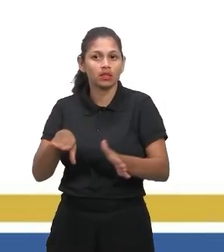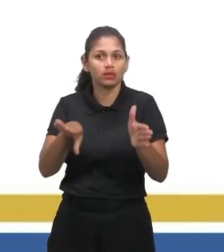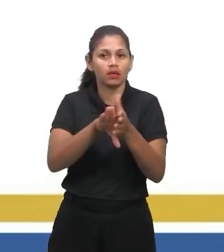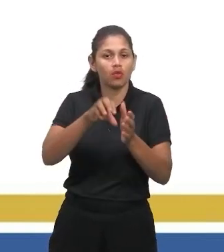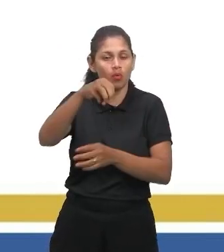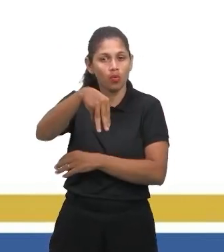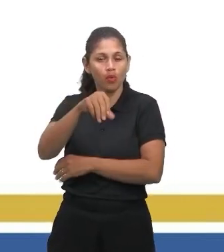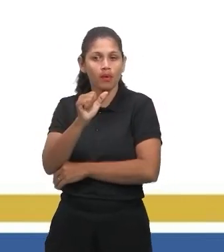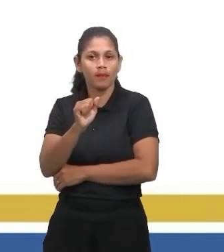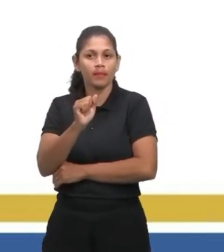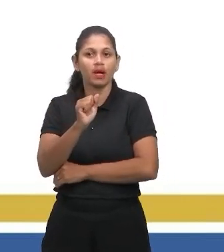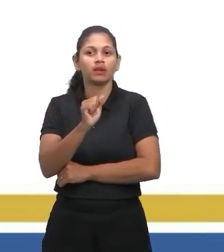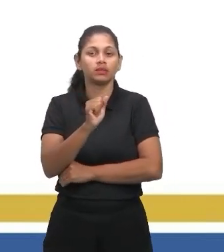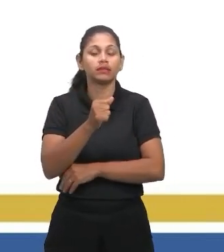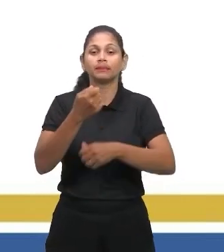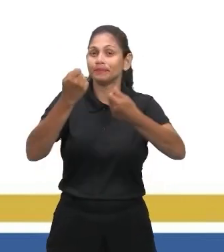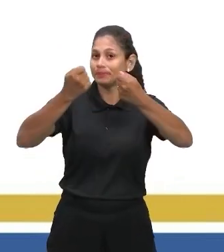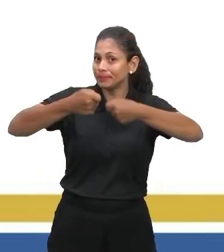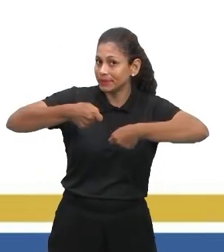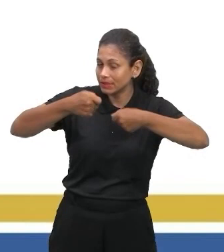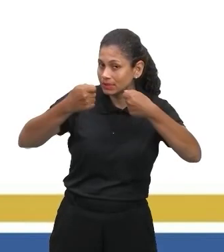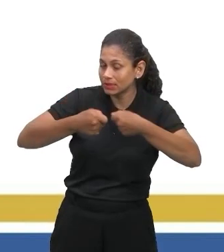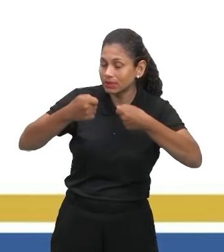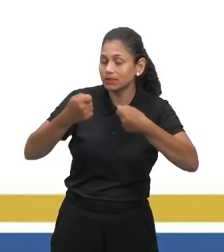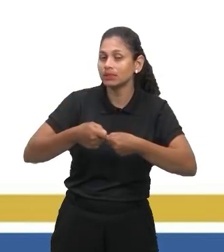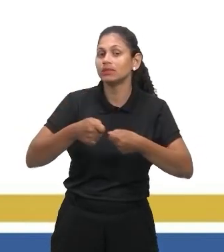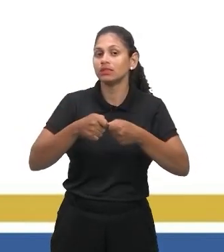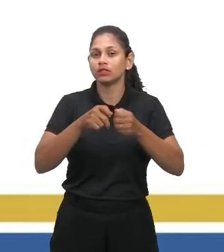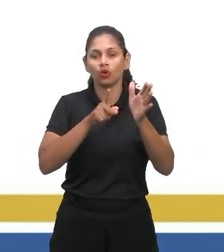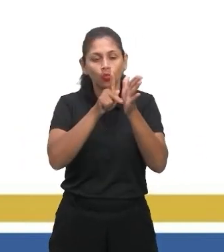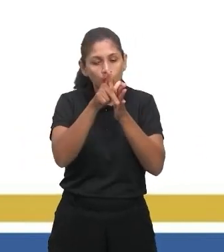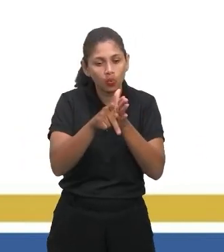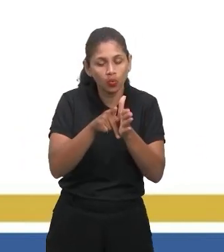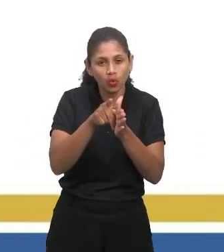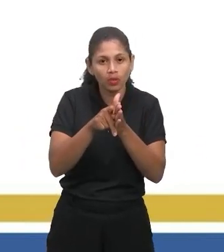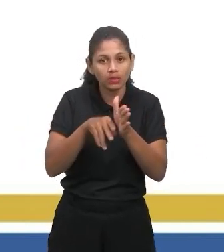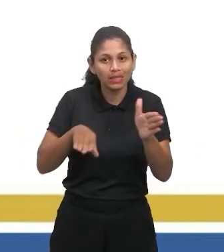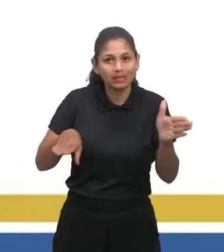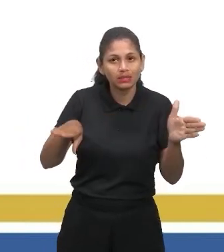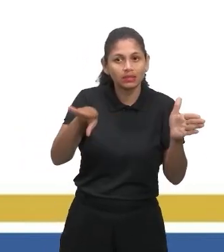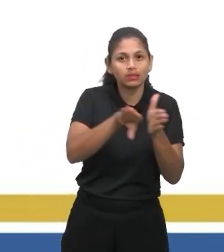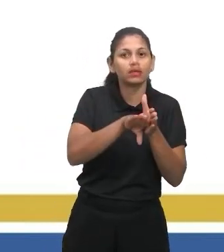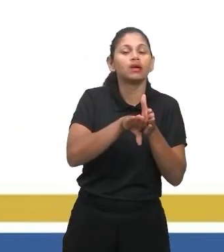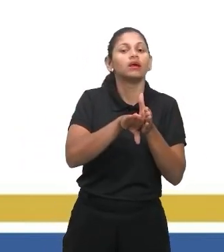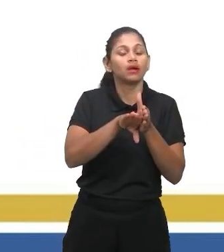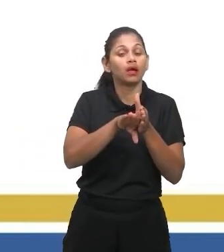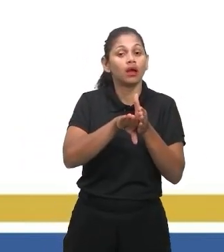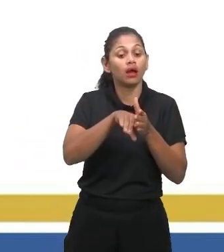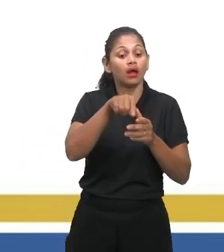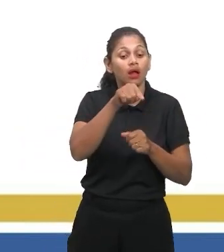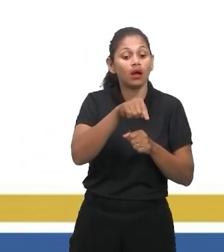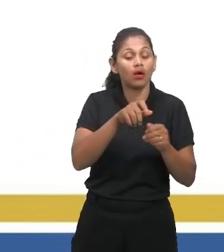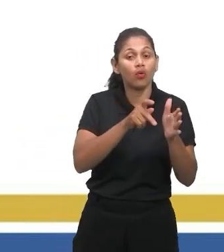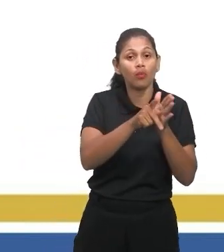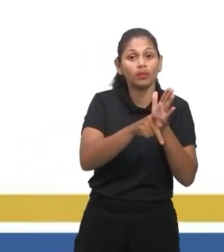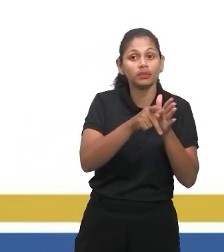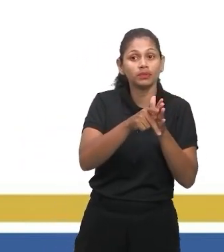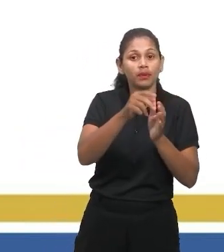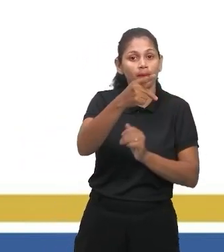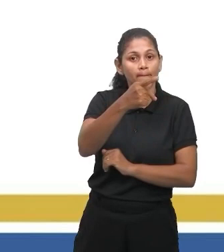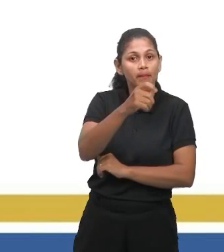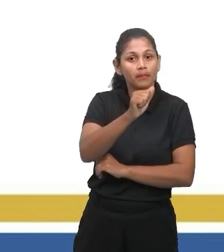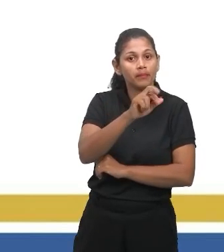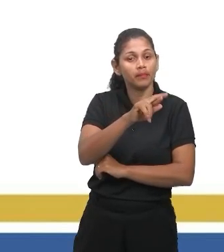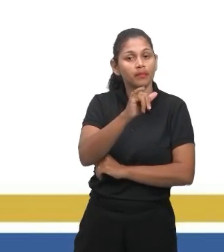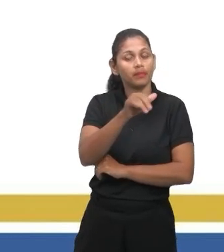de 3 quilômetros, ele precisa pegar um metrô até a Estação Paraíso. Ou seja, ele vai passar 8 minutos